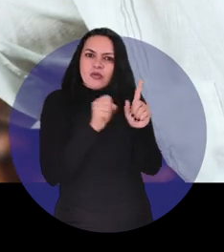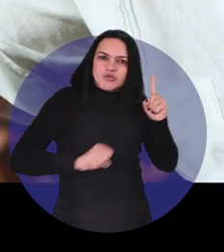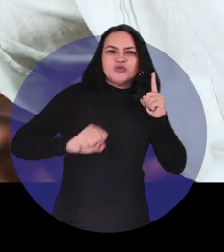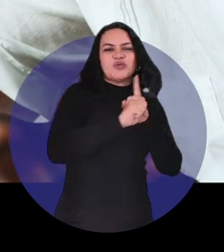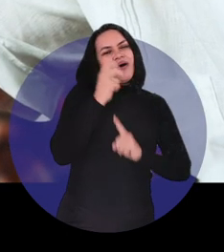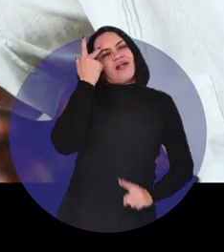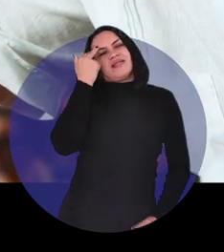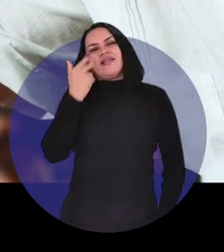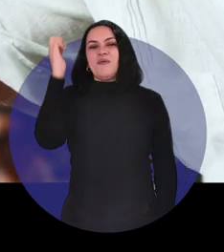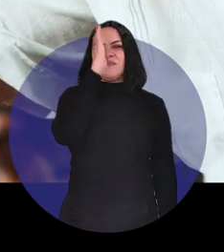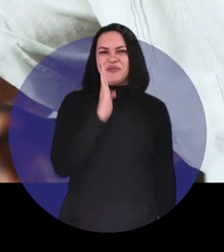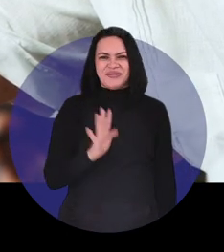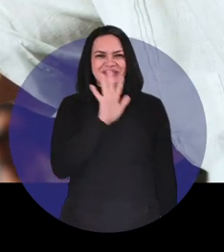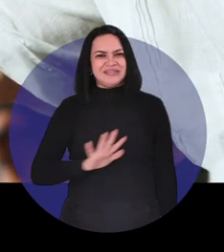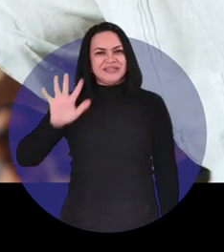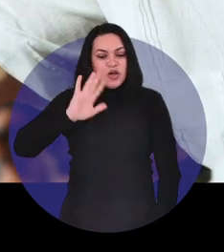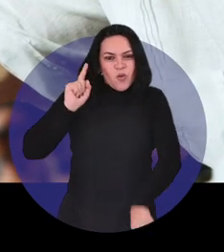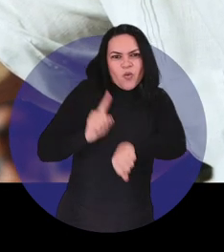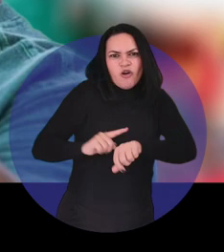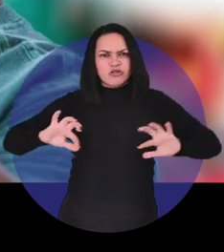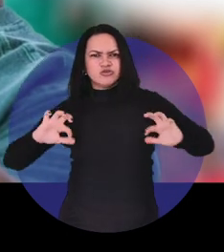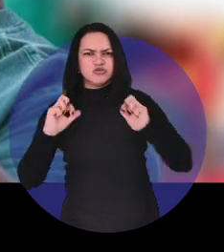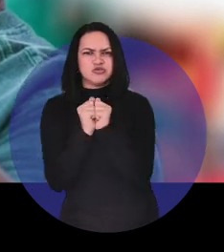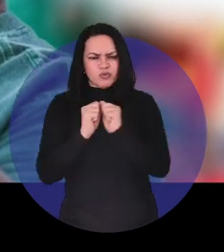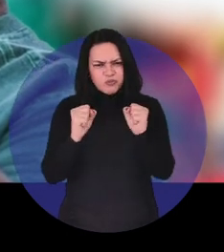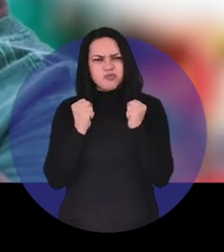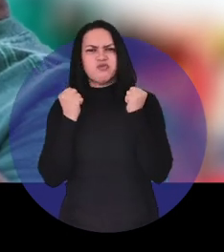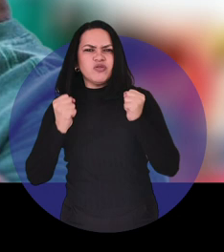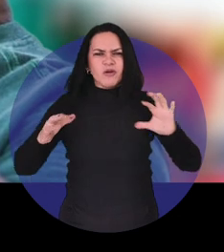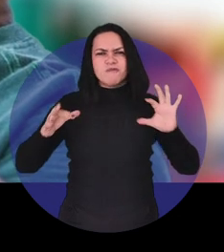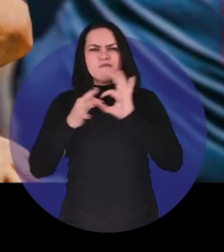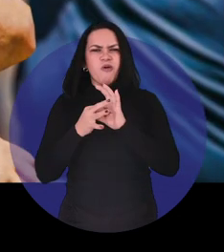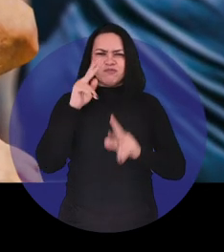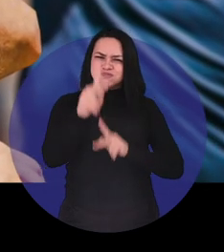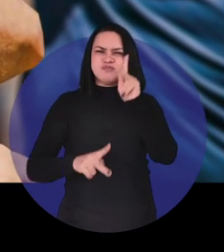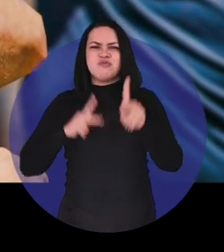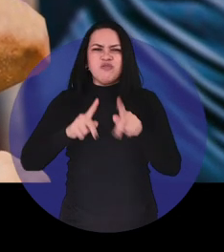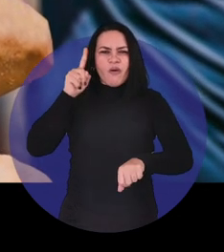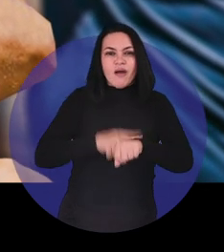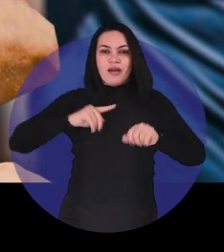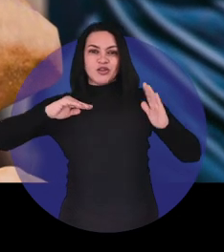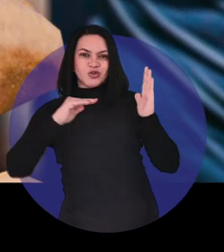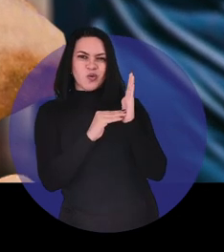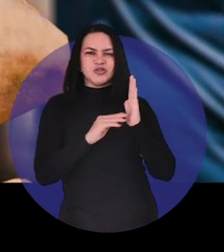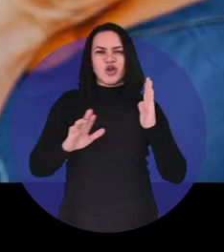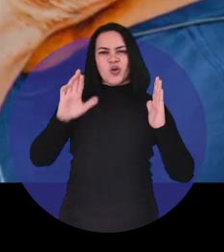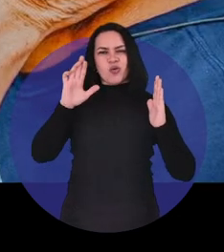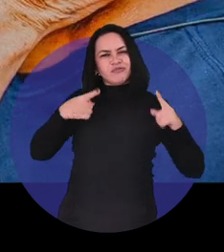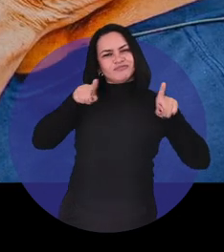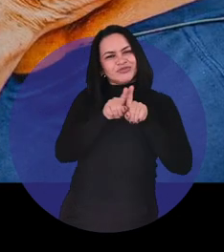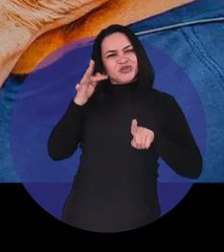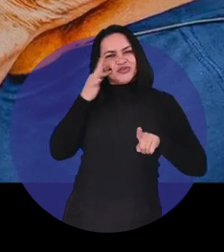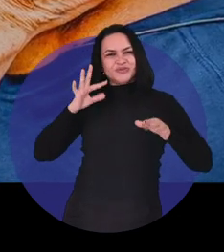maior programa social da história do Brasil. Chegou a hora de juntar essas forças com a força do povo. É no Senado